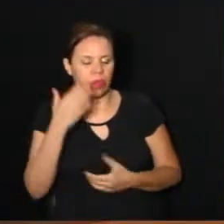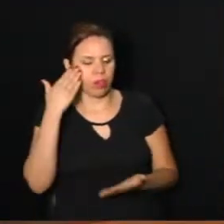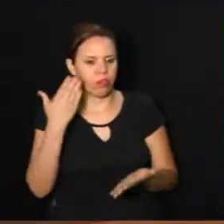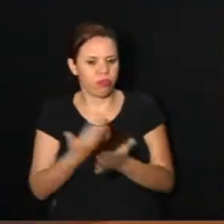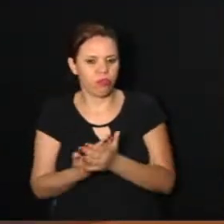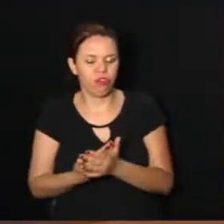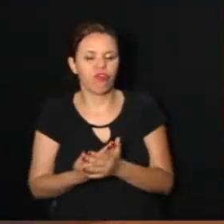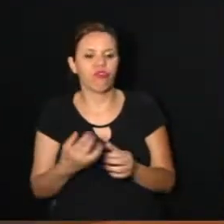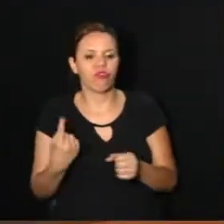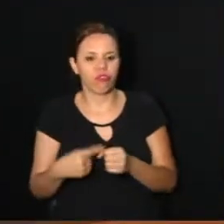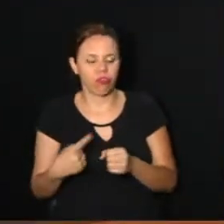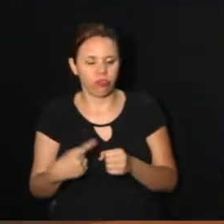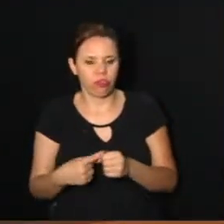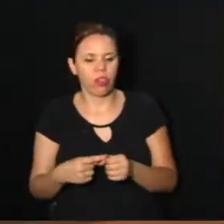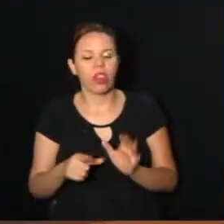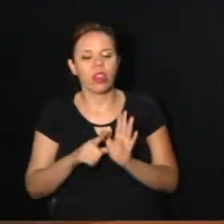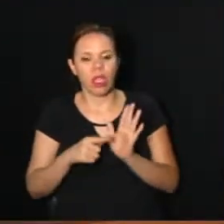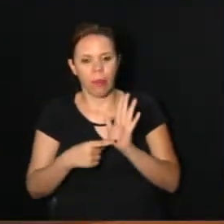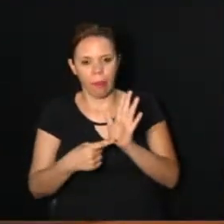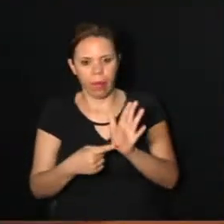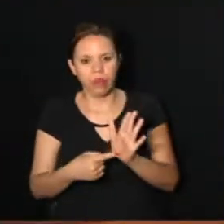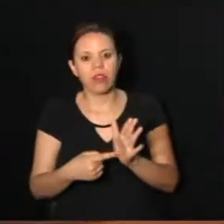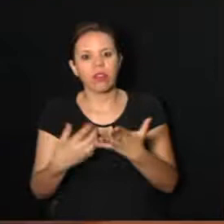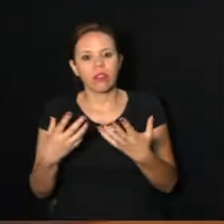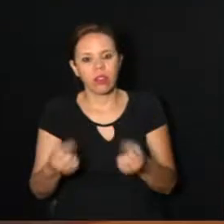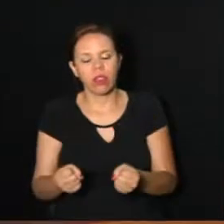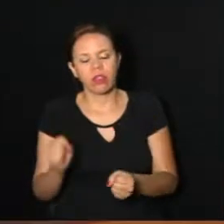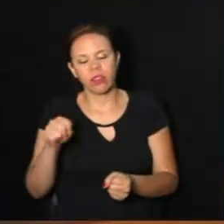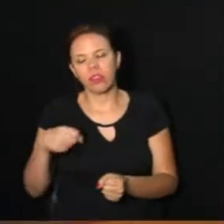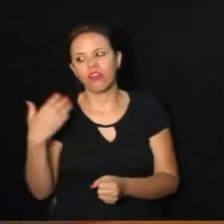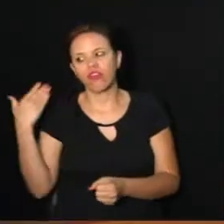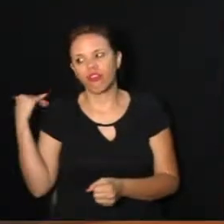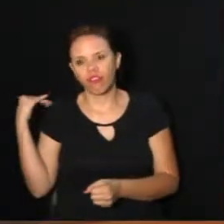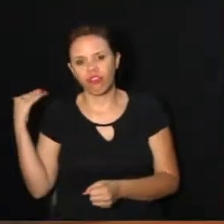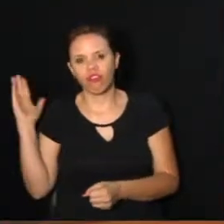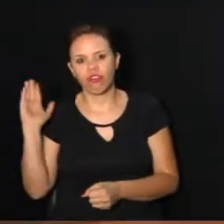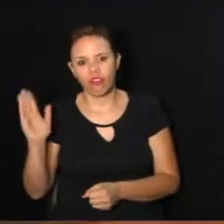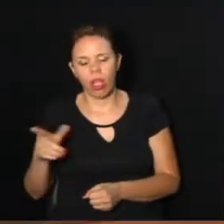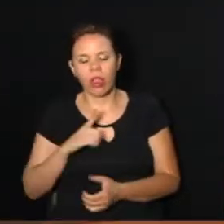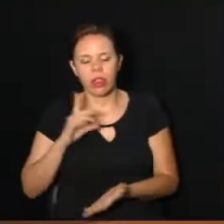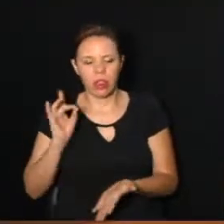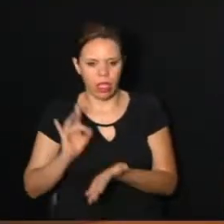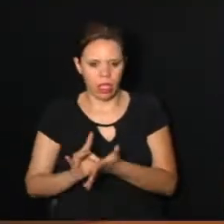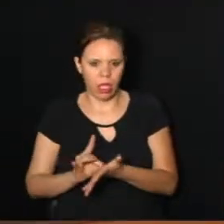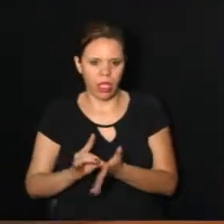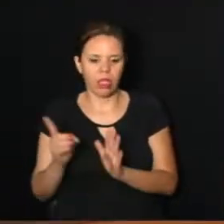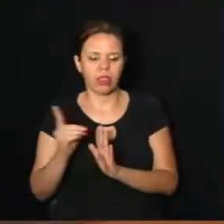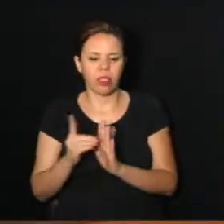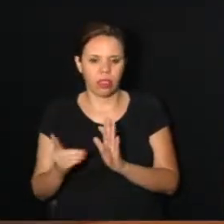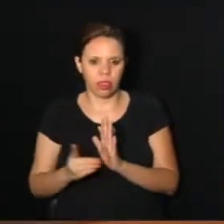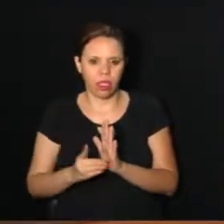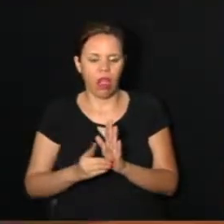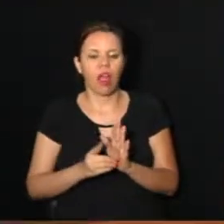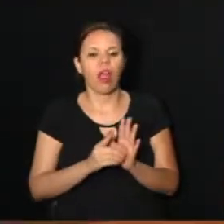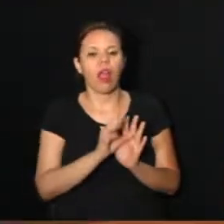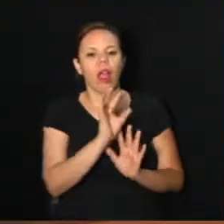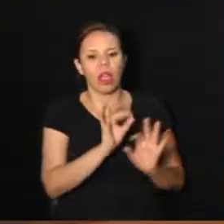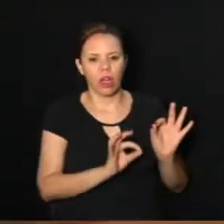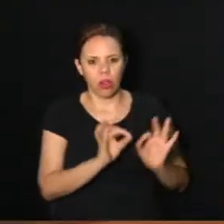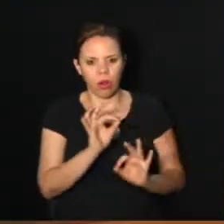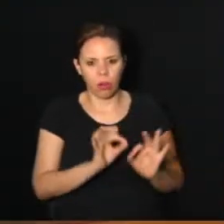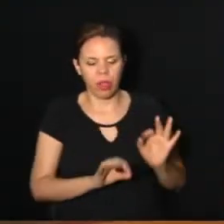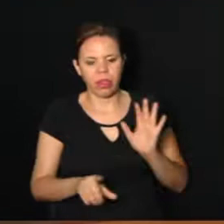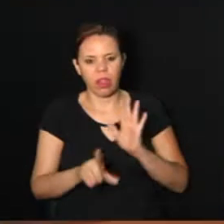ter manifestado a sua aderência, uma vez que já existe o decreto regulamentador pela